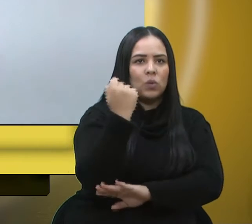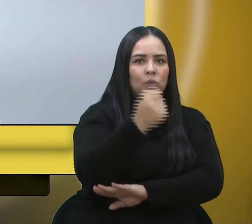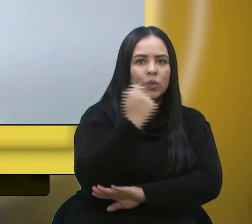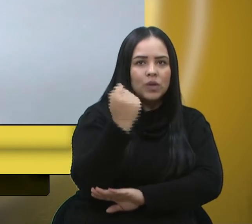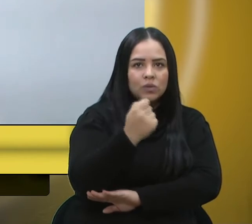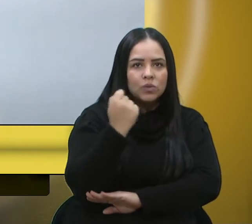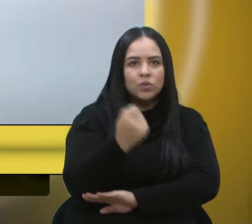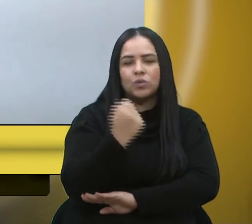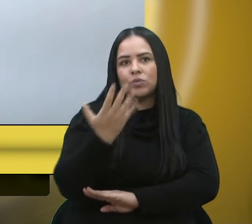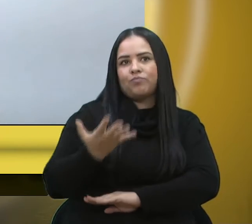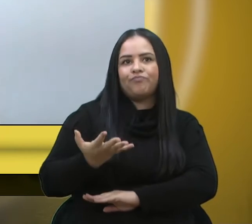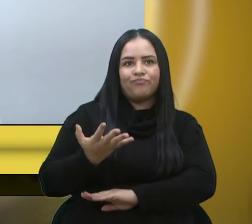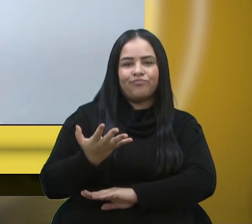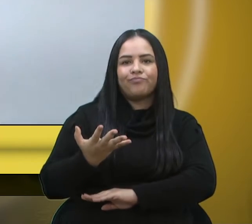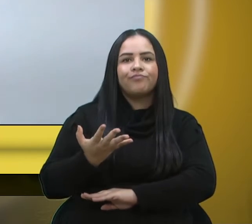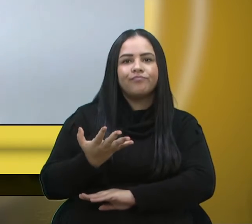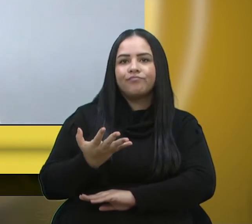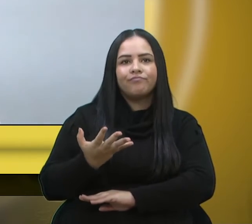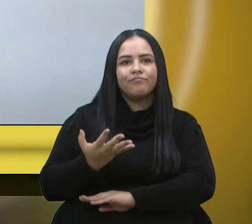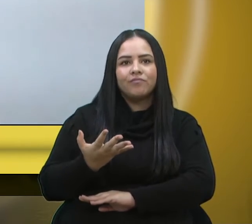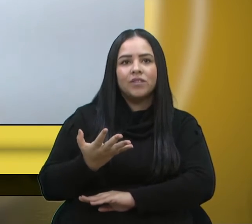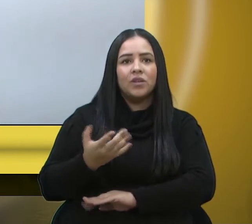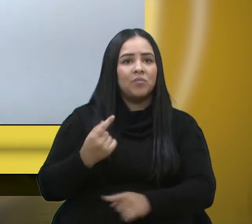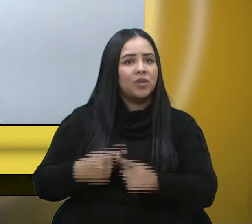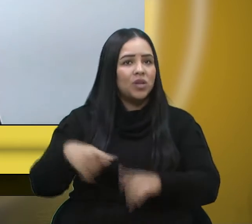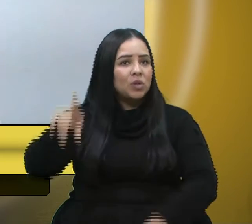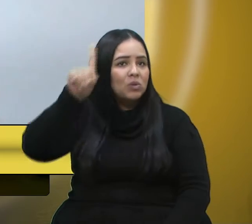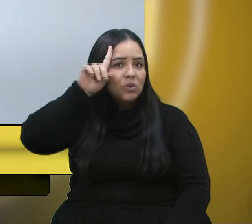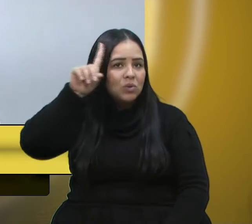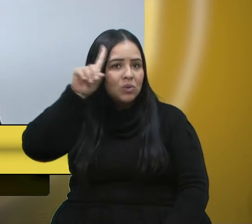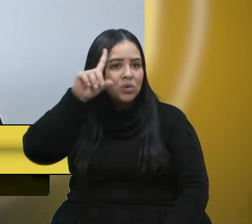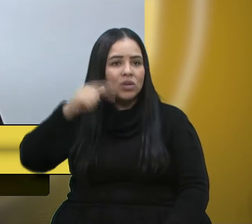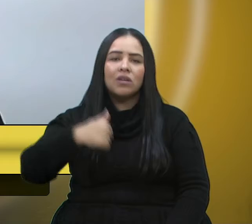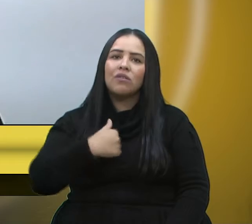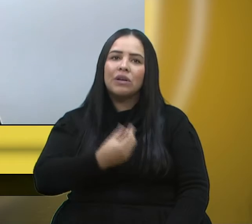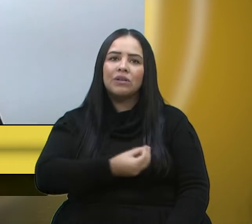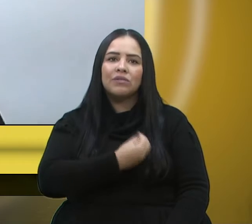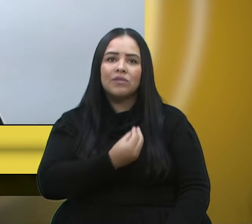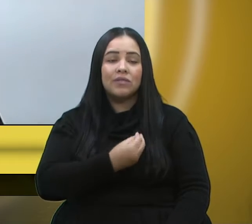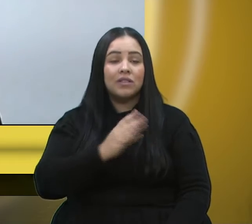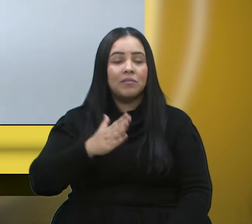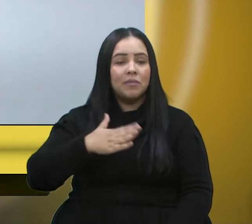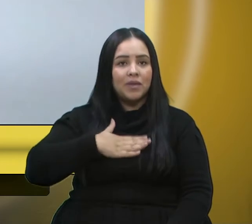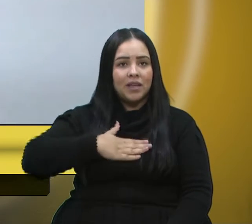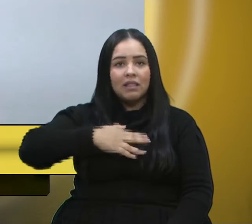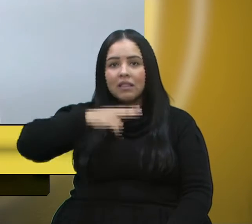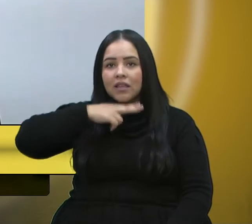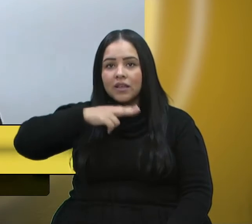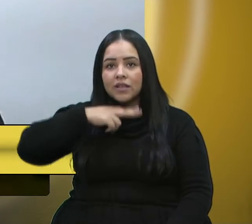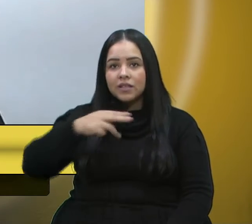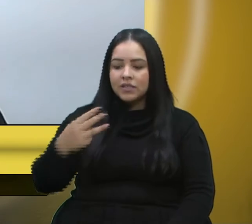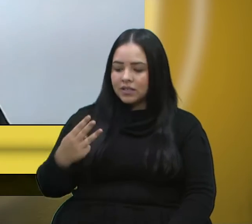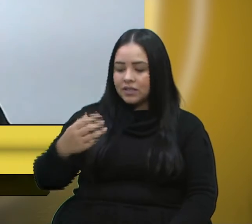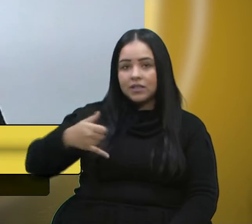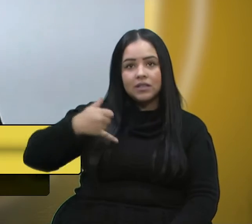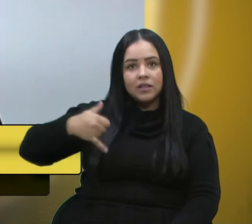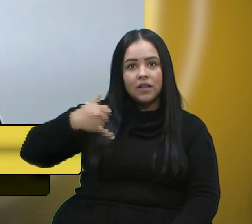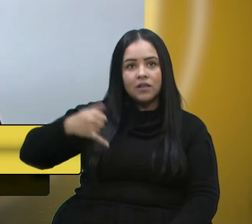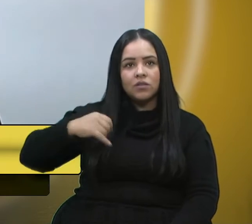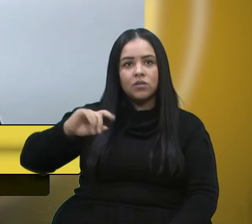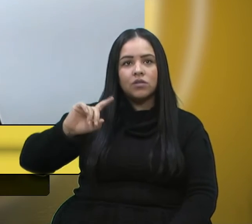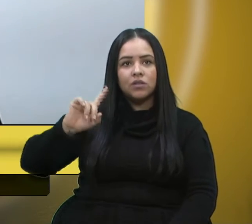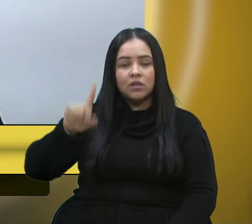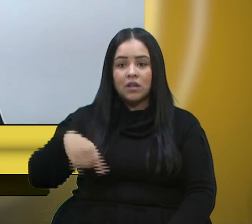é inexplicável. No dia a dia, eu convivo, eu tenho minha netinha de 3 aninhos, que também é um exemplo